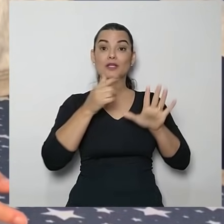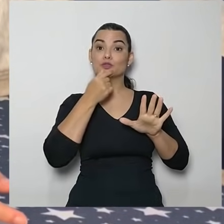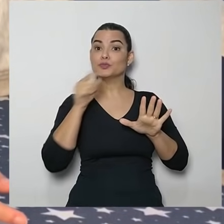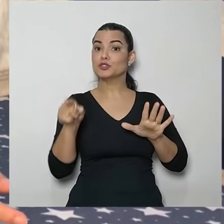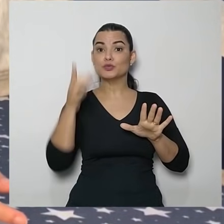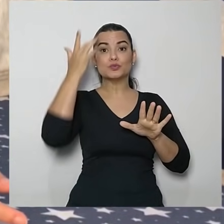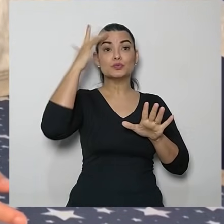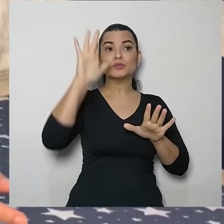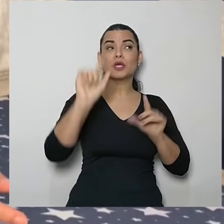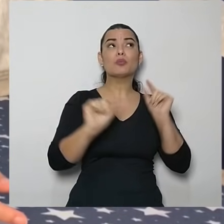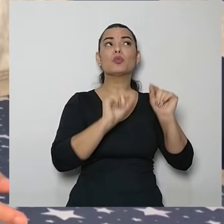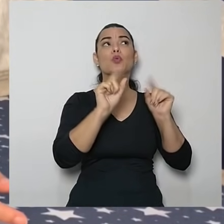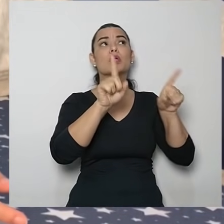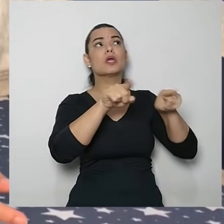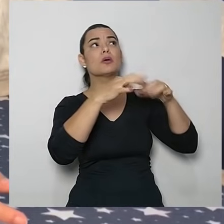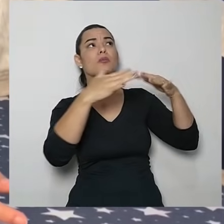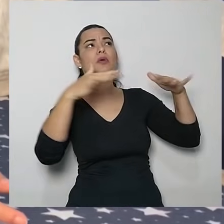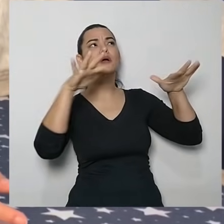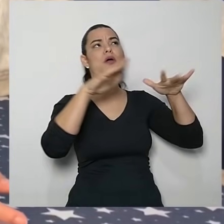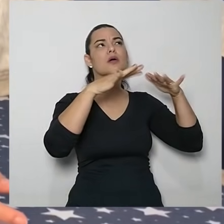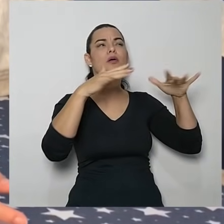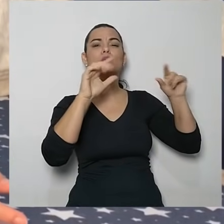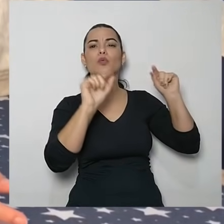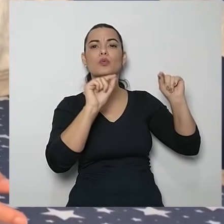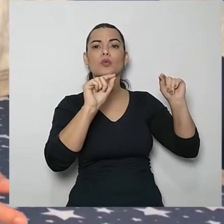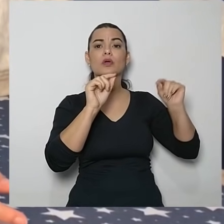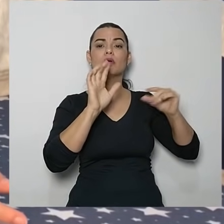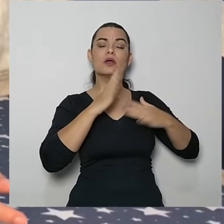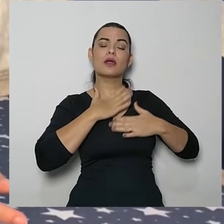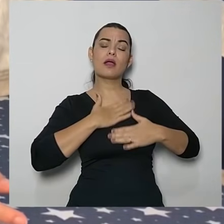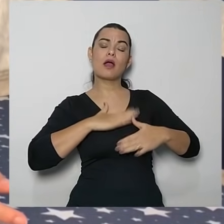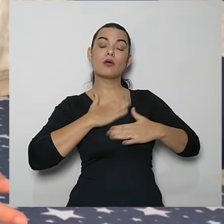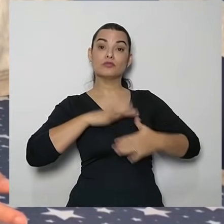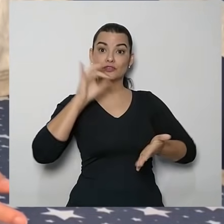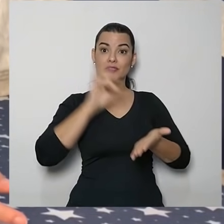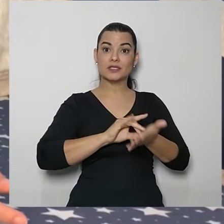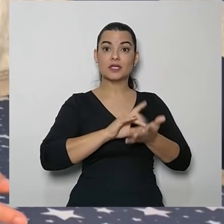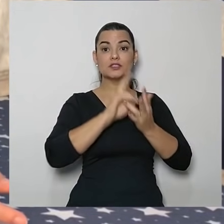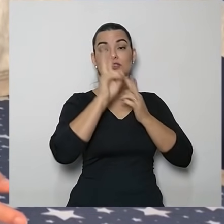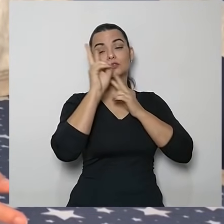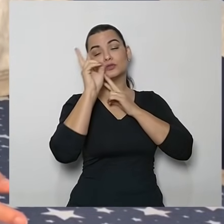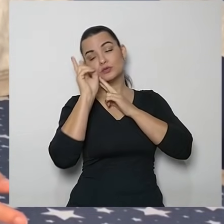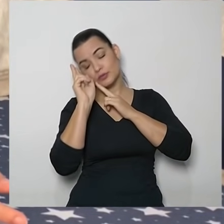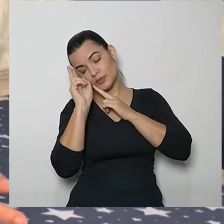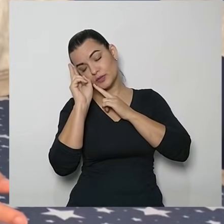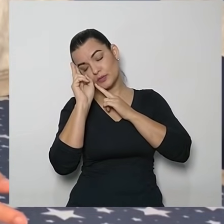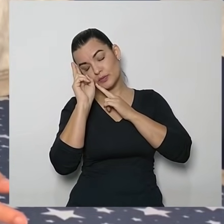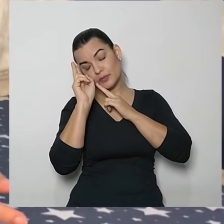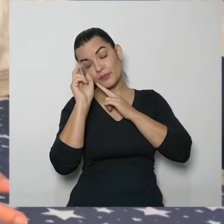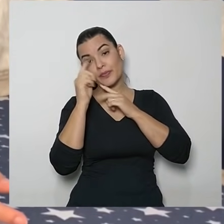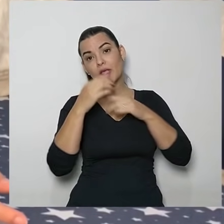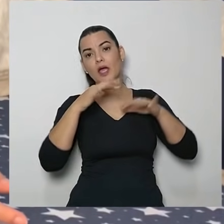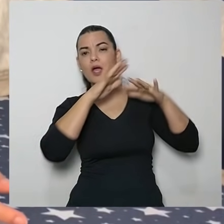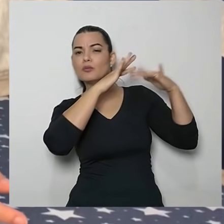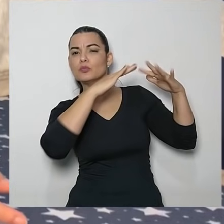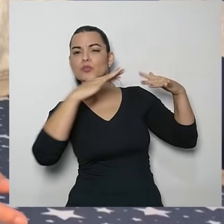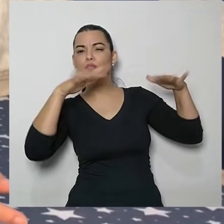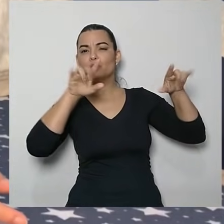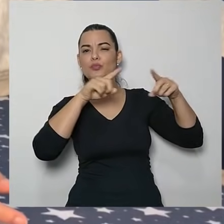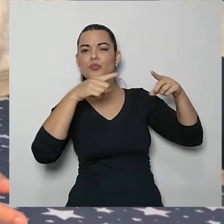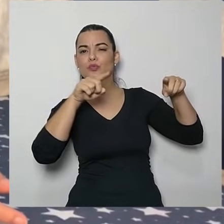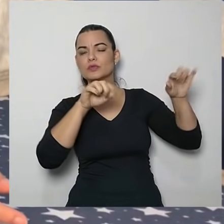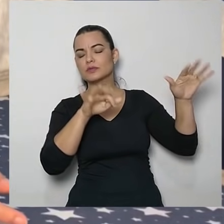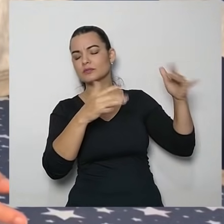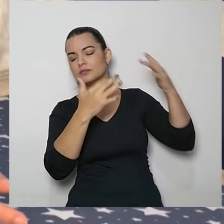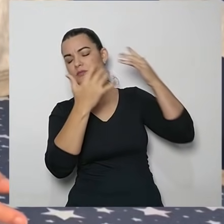Ele ficou tão calmo que adormeceu, e essa linda melodia invadiu seu sonho. No sonho, Fabinho